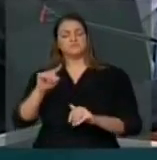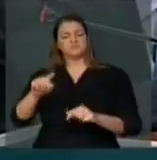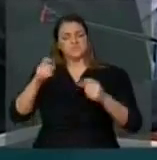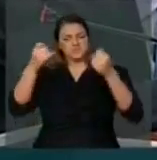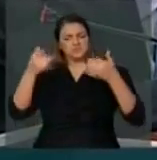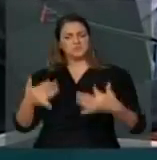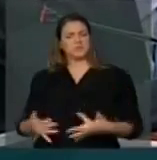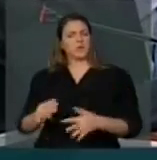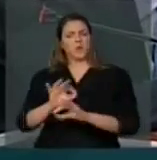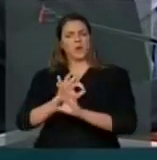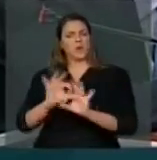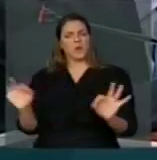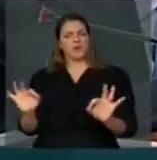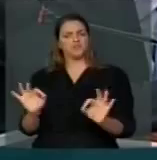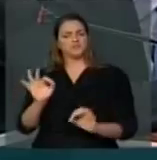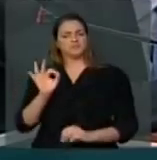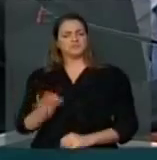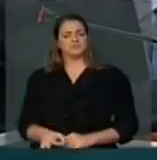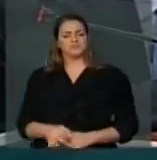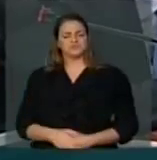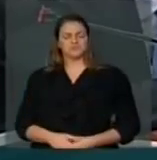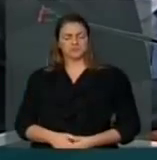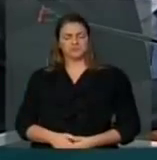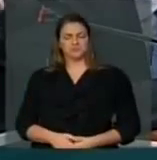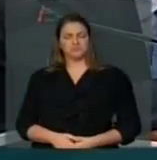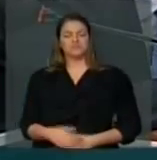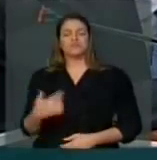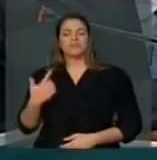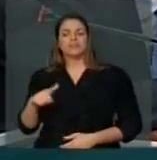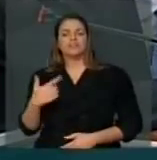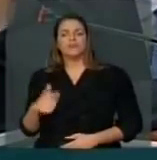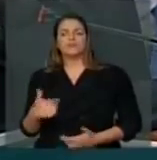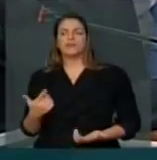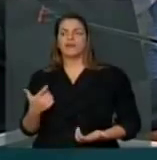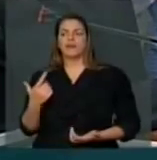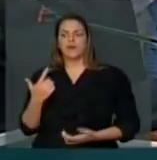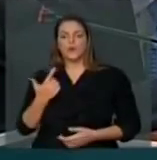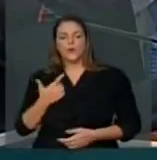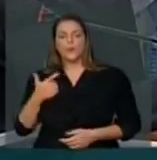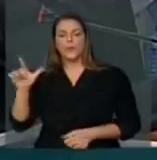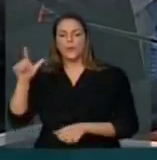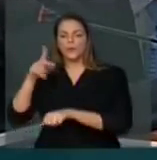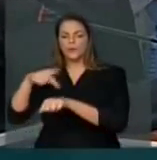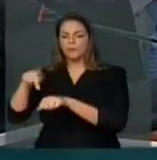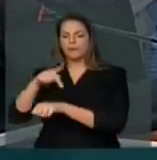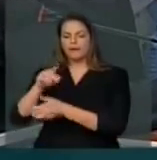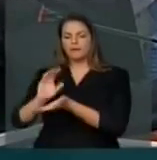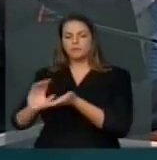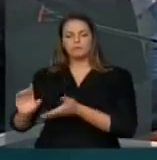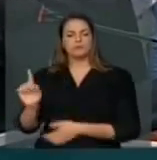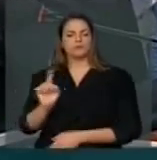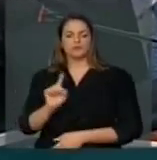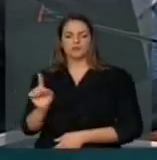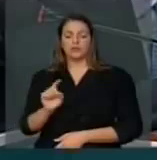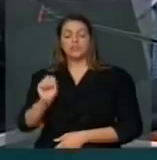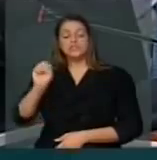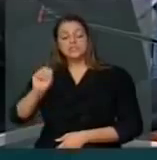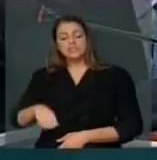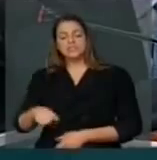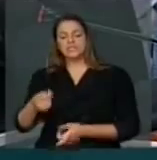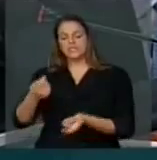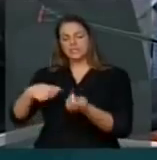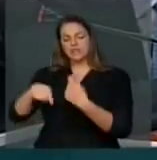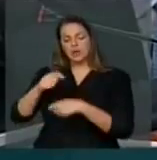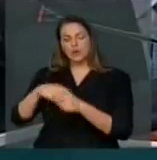esclarecida. E segundo, que não há investimentos, não financia projeto em outros países, e sim a comercialização de bens e